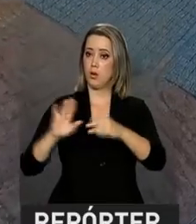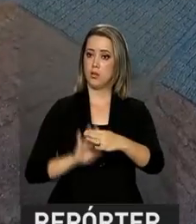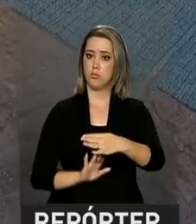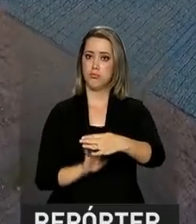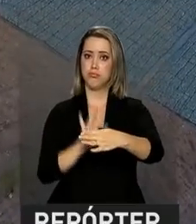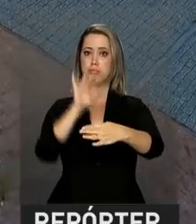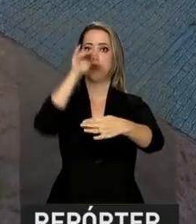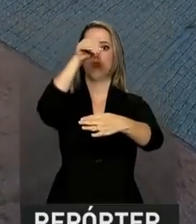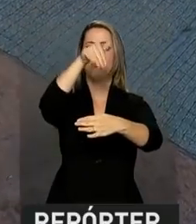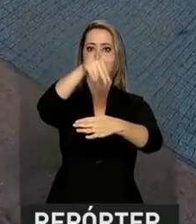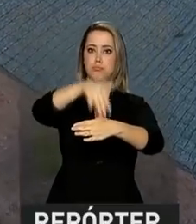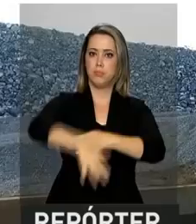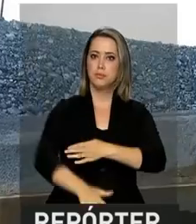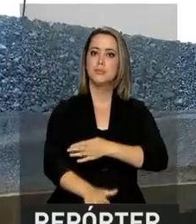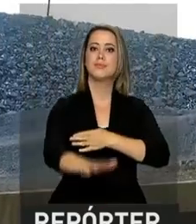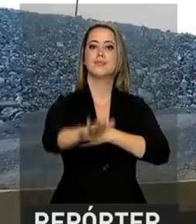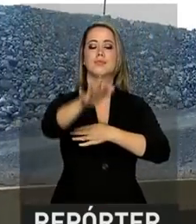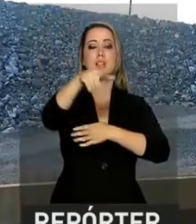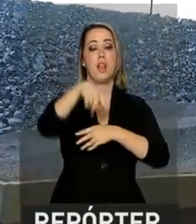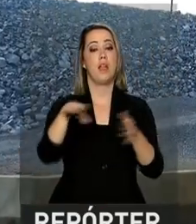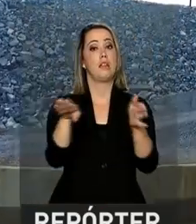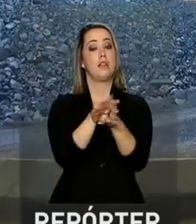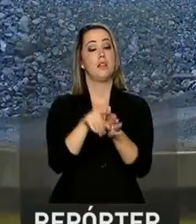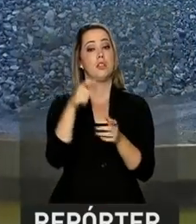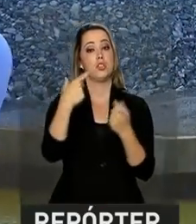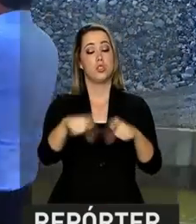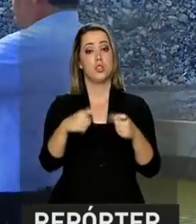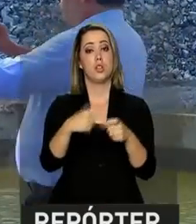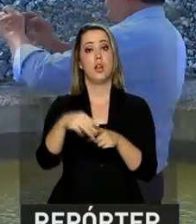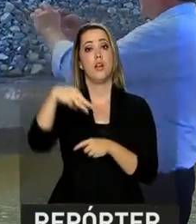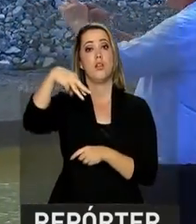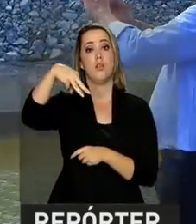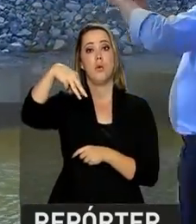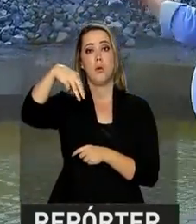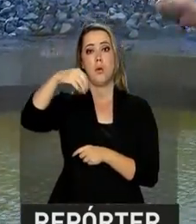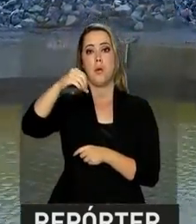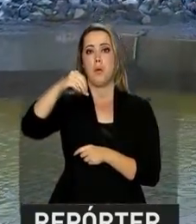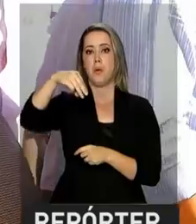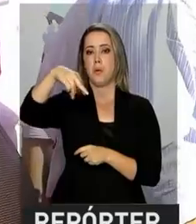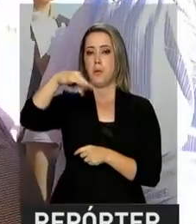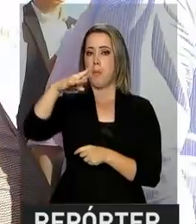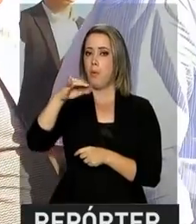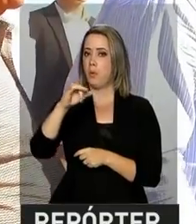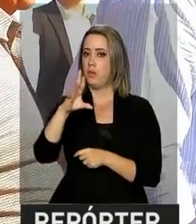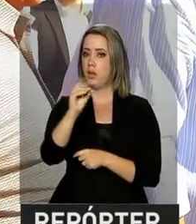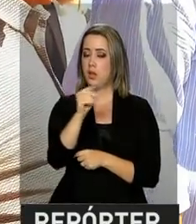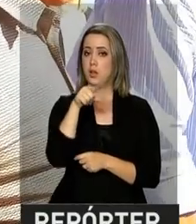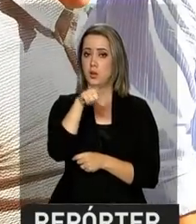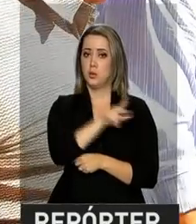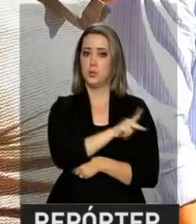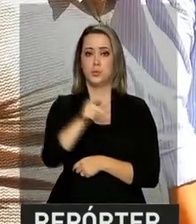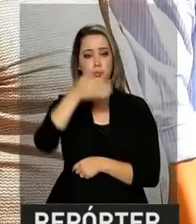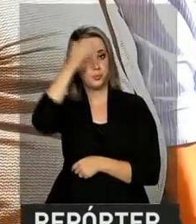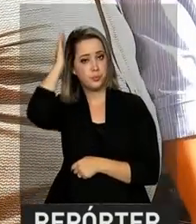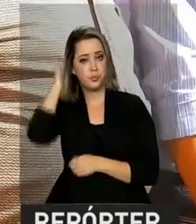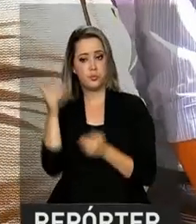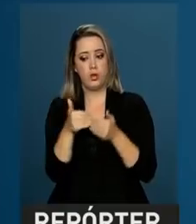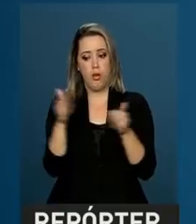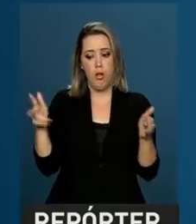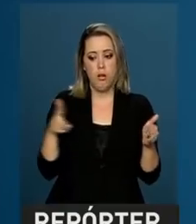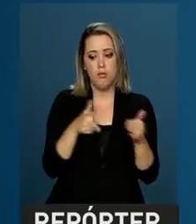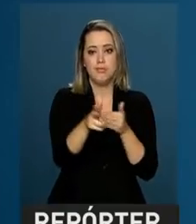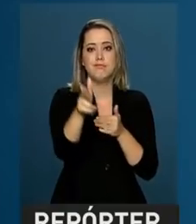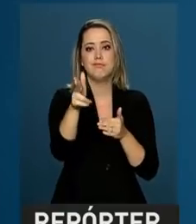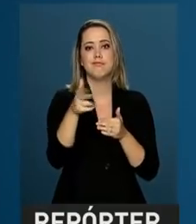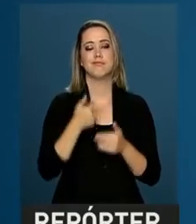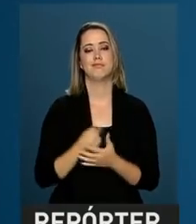subiu 217 quilômetros, até chegar a Monteiro, na Paraíba, onde o presidente Michel Temer inaugurou o eixo leste da transposição.